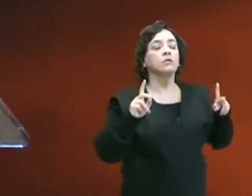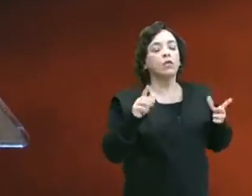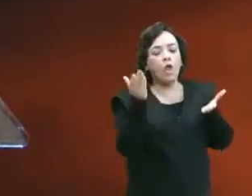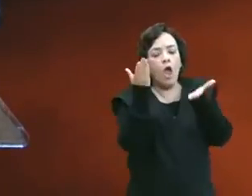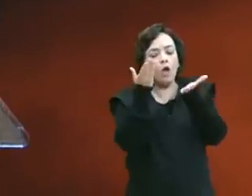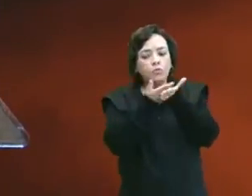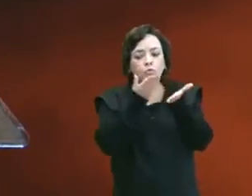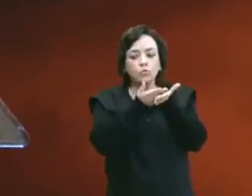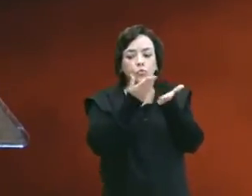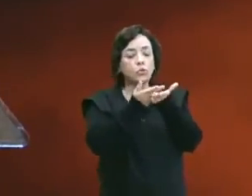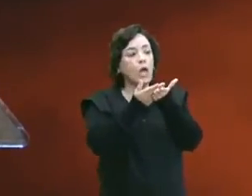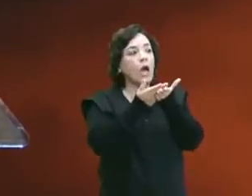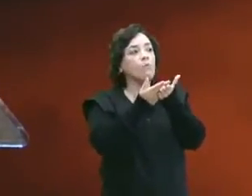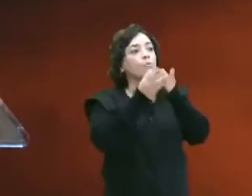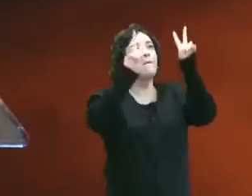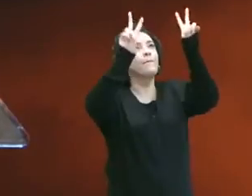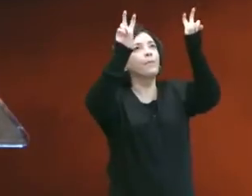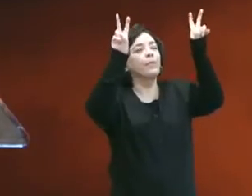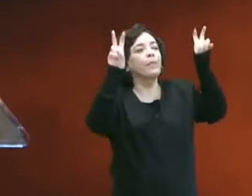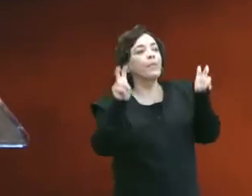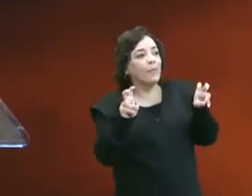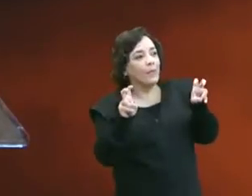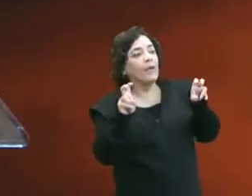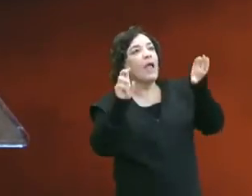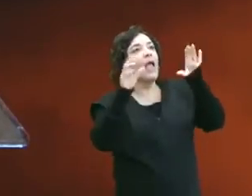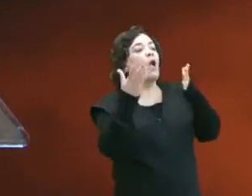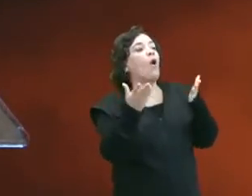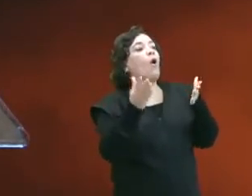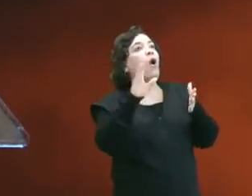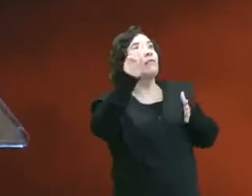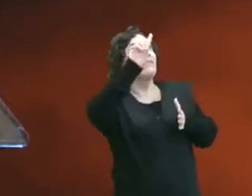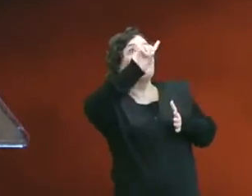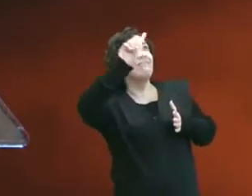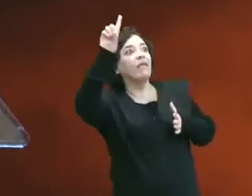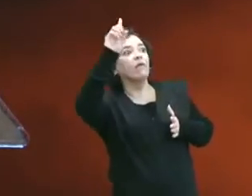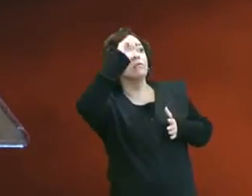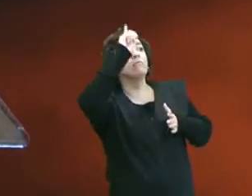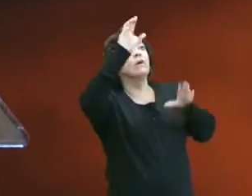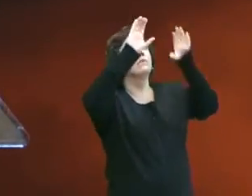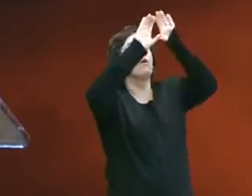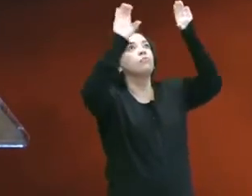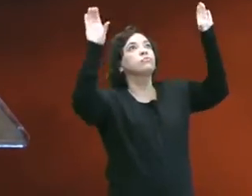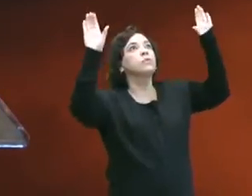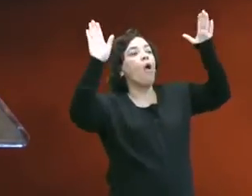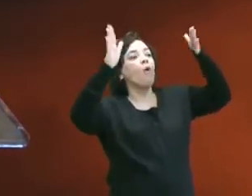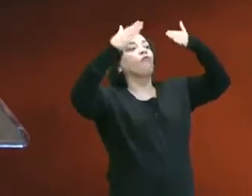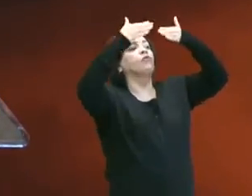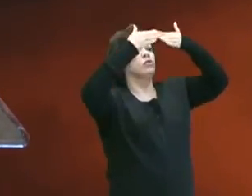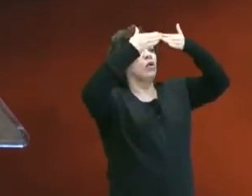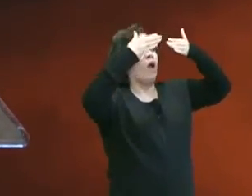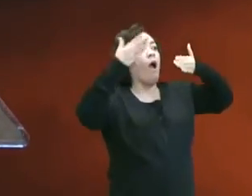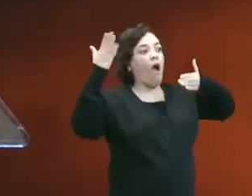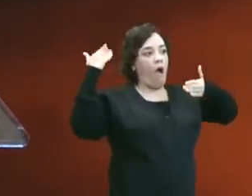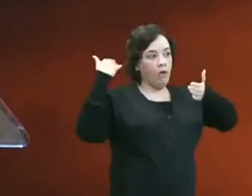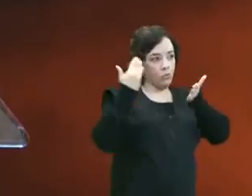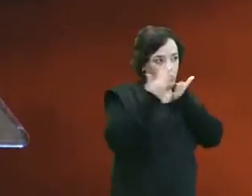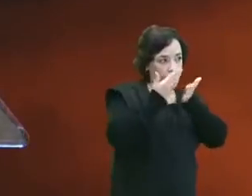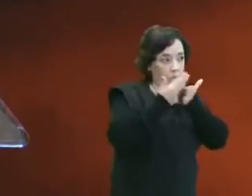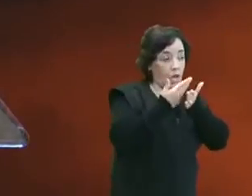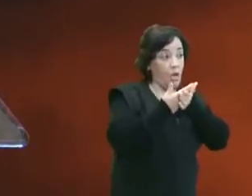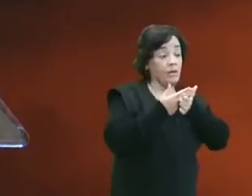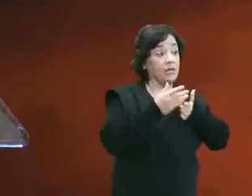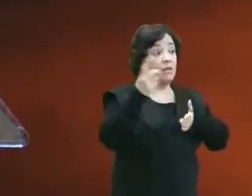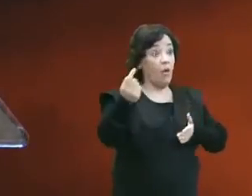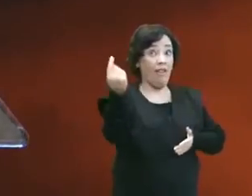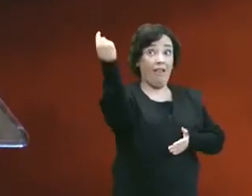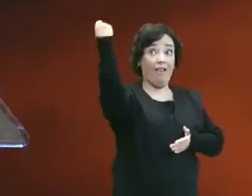uma série de mensagens chamada Quando Deus Manda Fechar os Céus. Nos tempos de Elias, o próprio Deus mandou